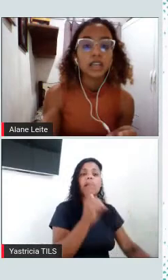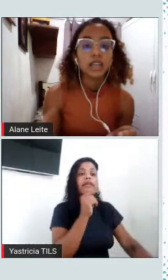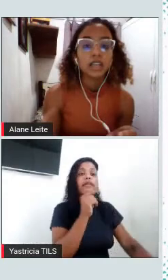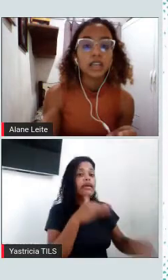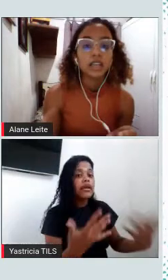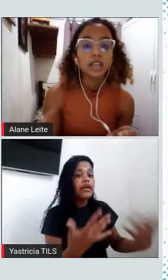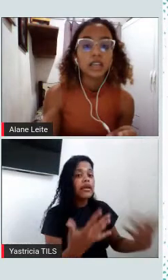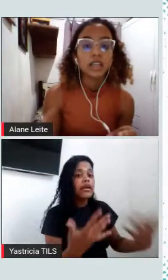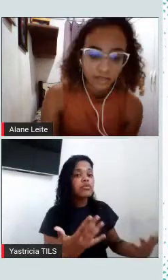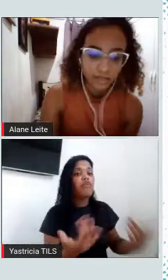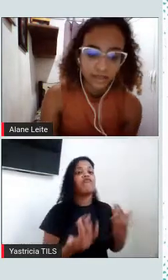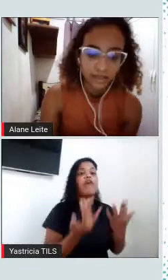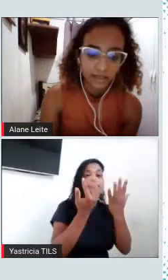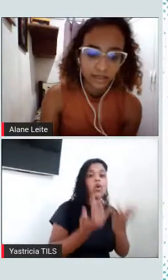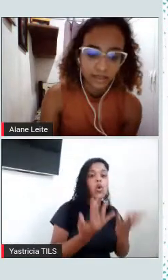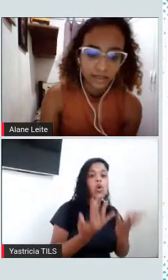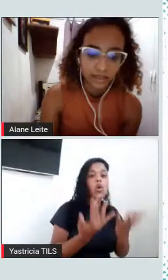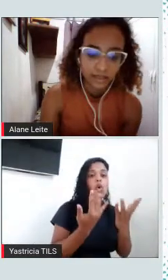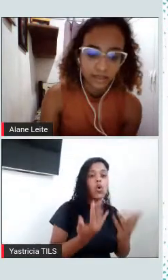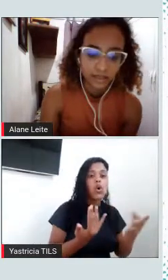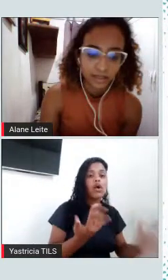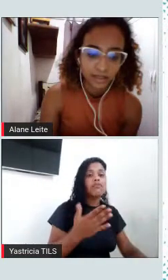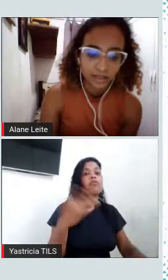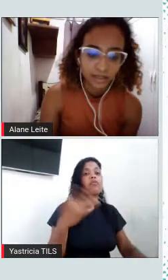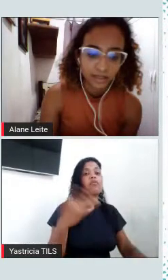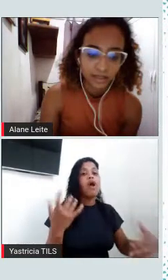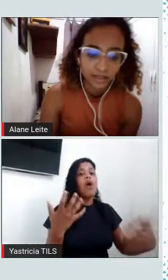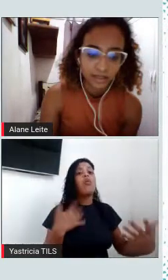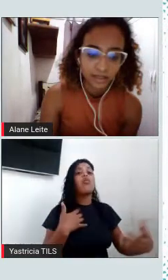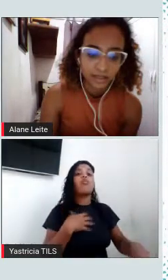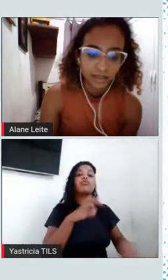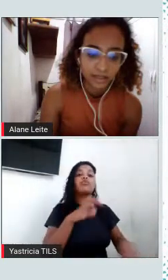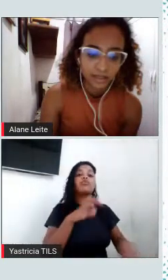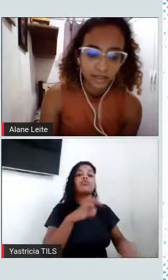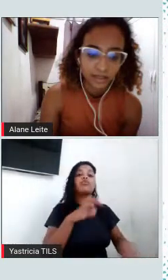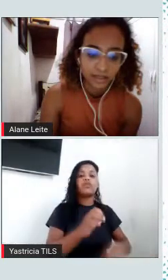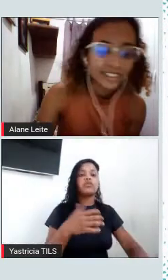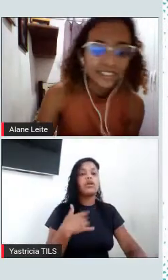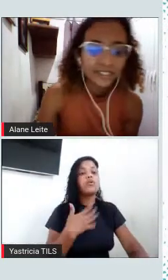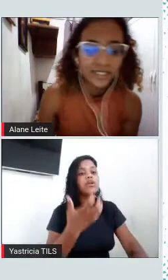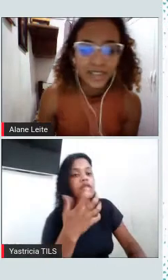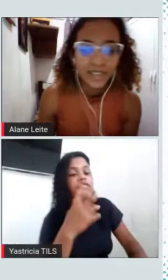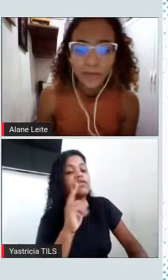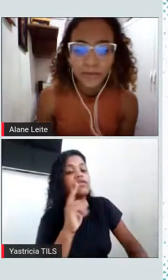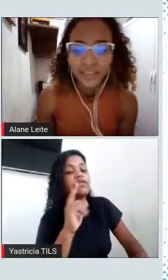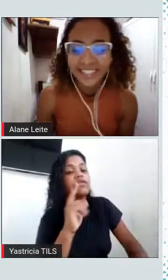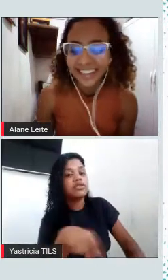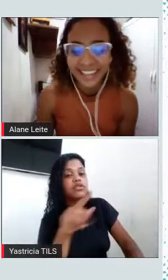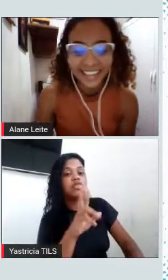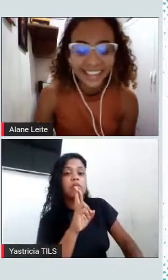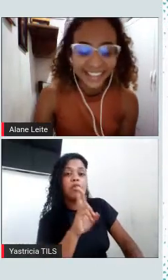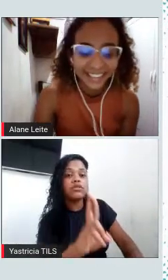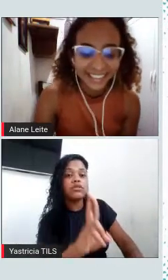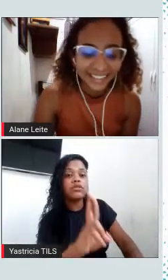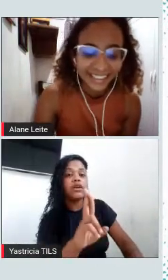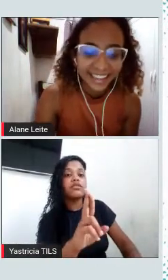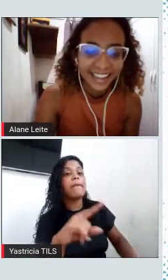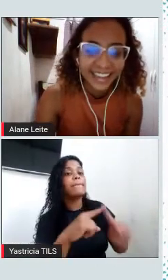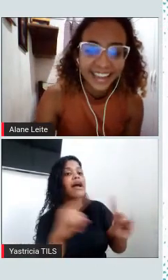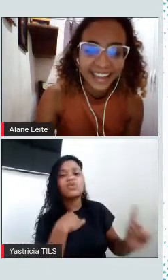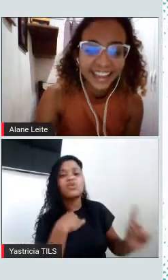vapor. Qual é o estado que ela está passando? Eu queria que vocês respondessem no chat, só que eu não sei como mexer